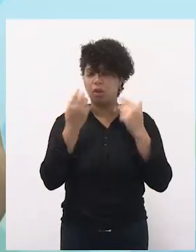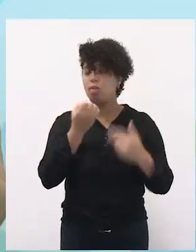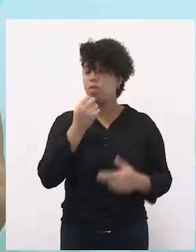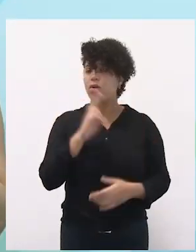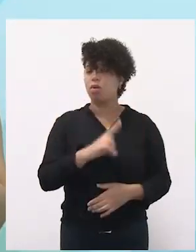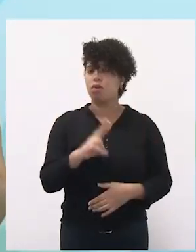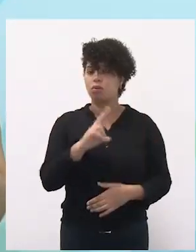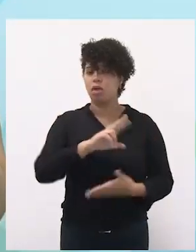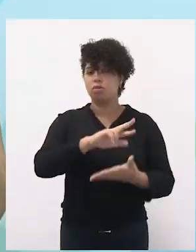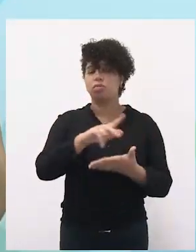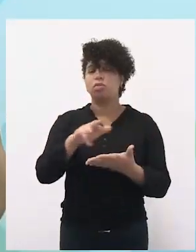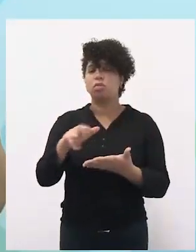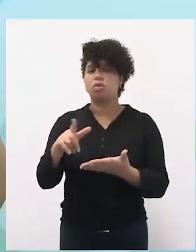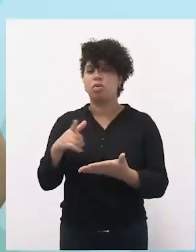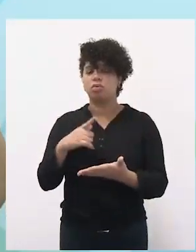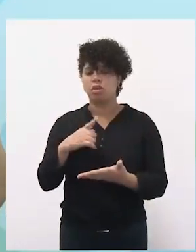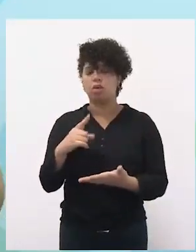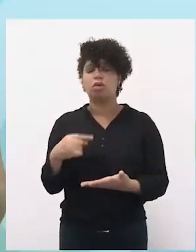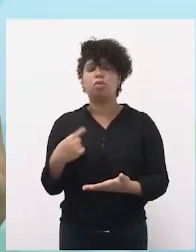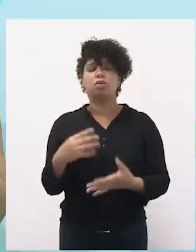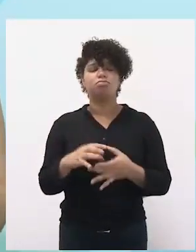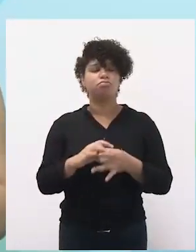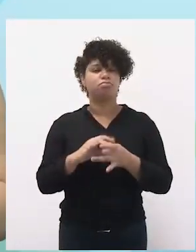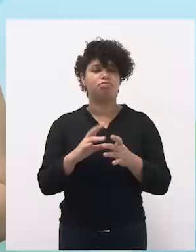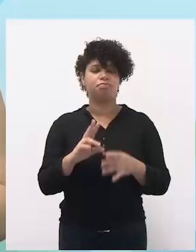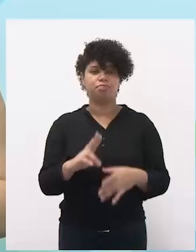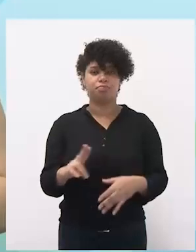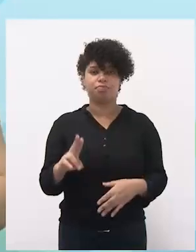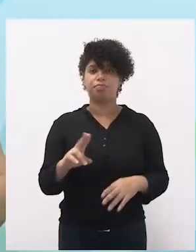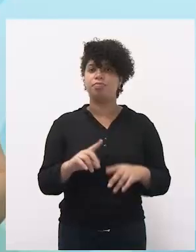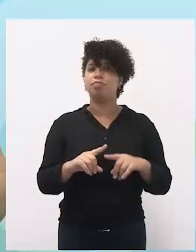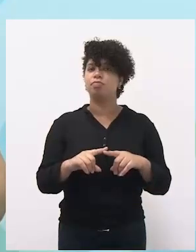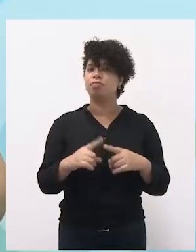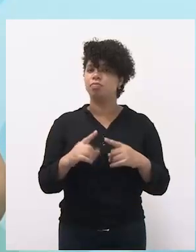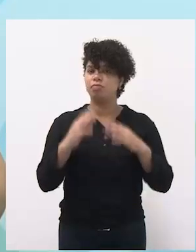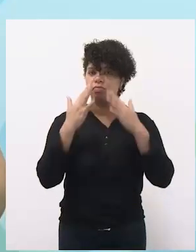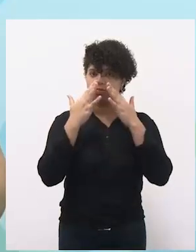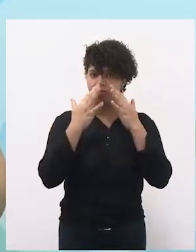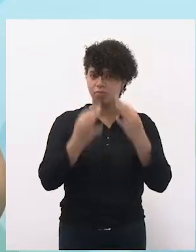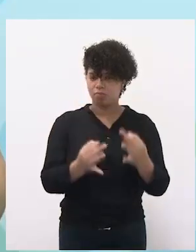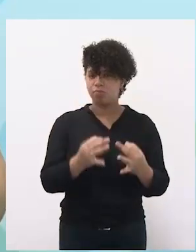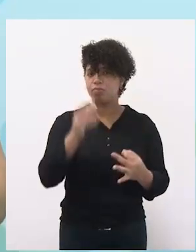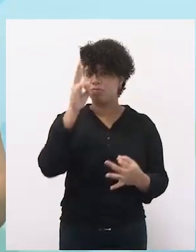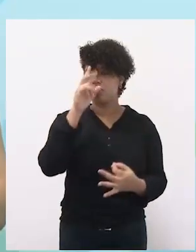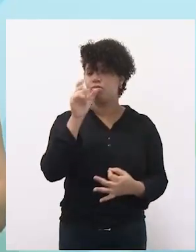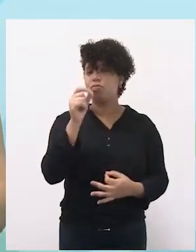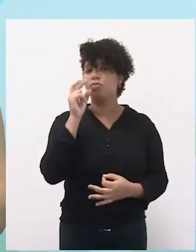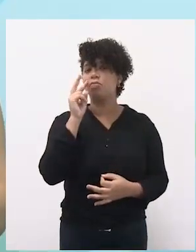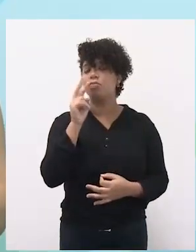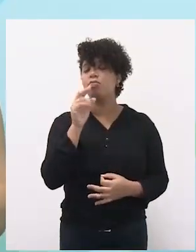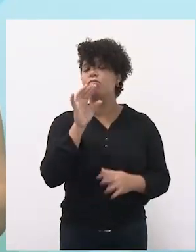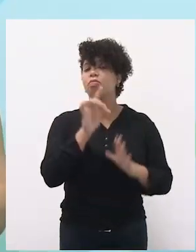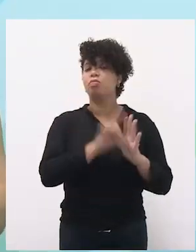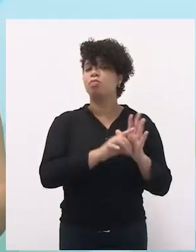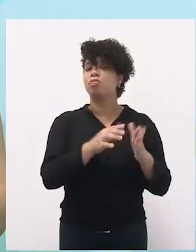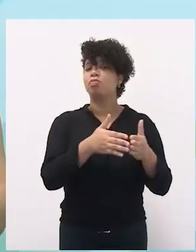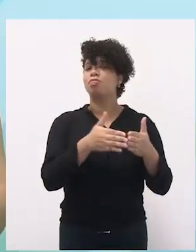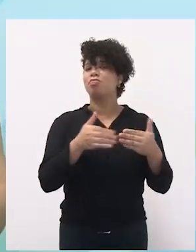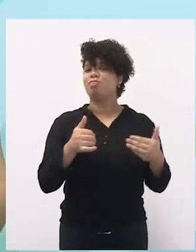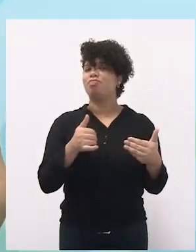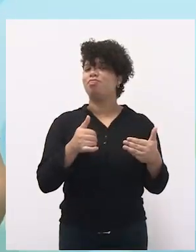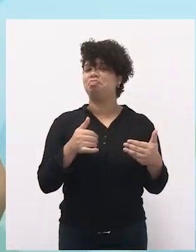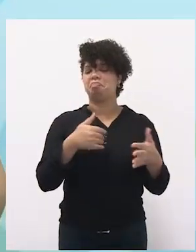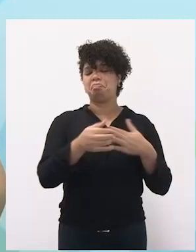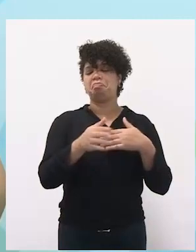materiais estão aí, a gente tem que utilizar a nosso favor. Porém, sempre lembrem de verificar a questão do direito autoral. Não